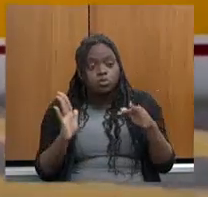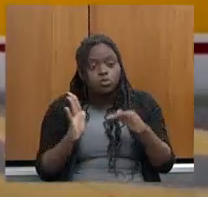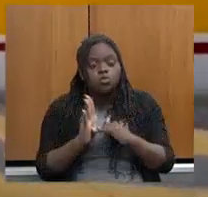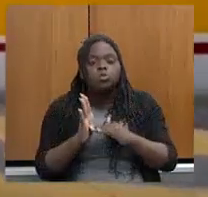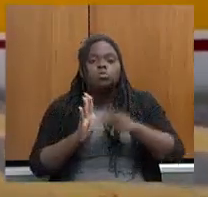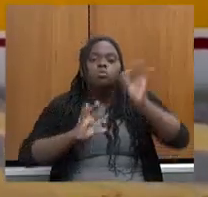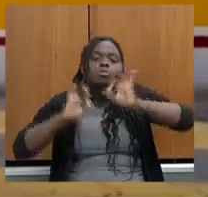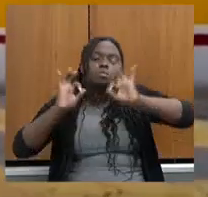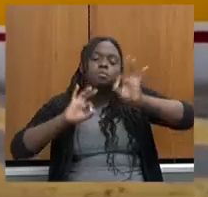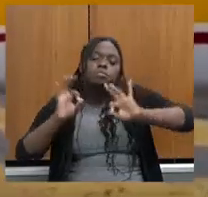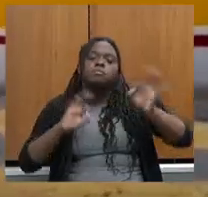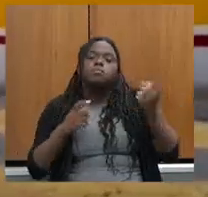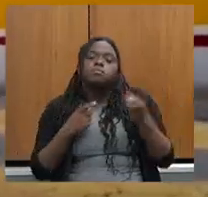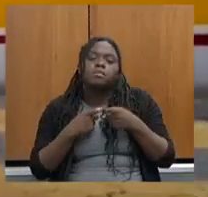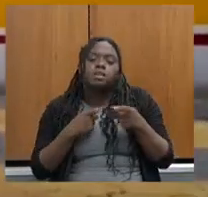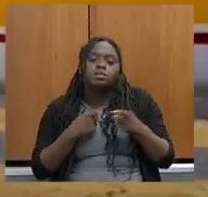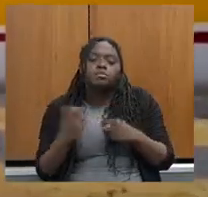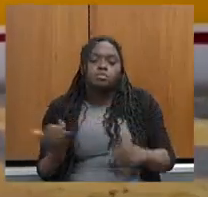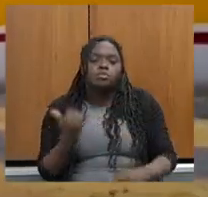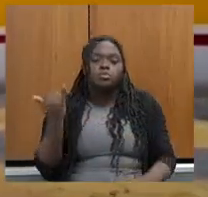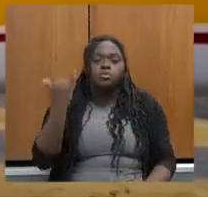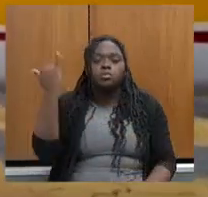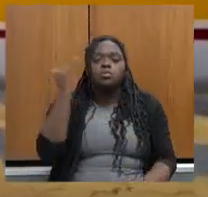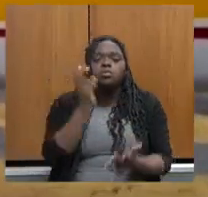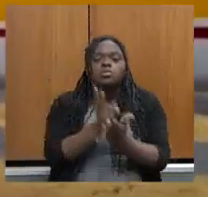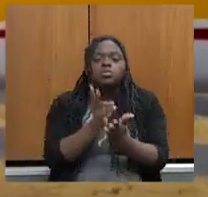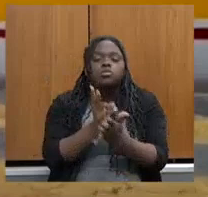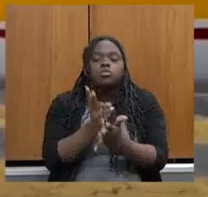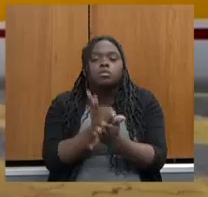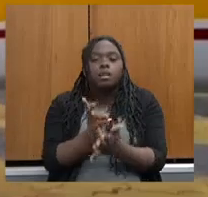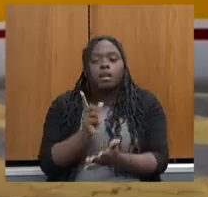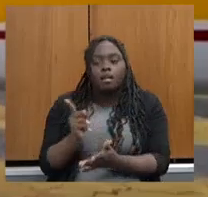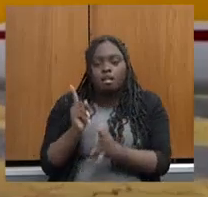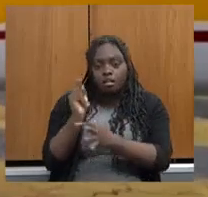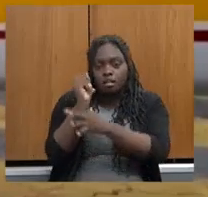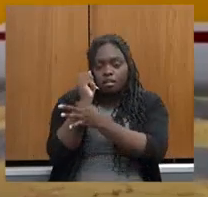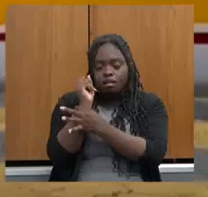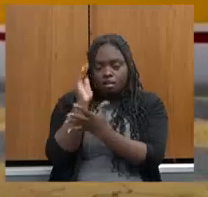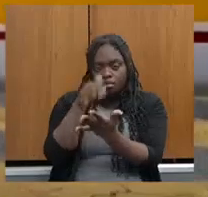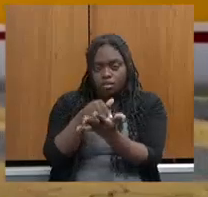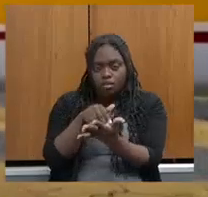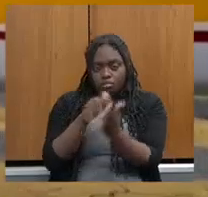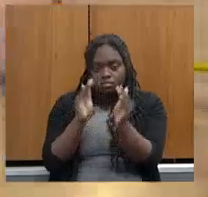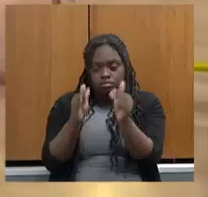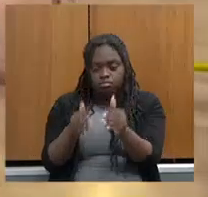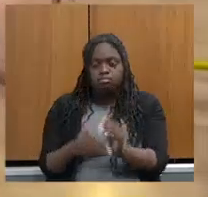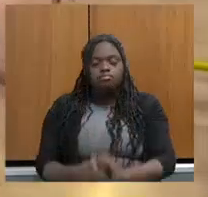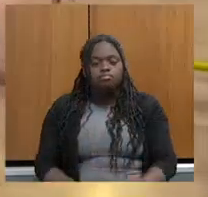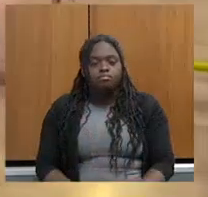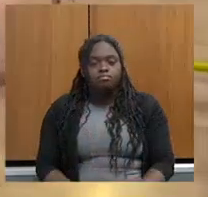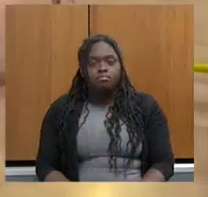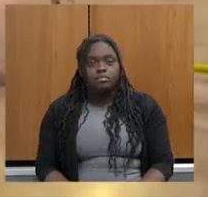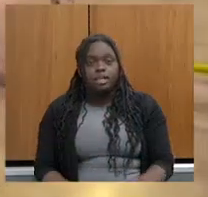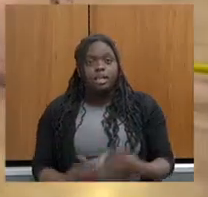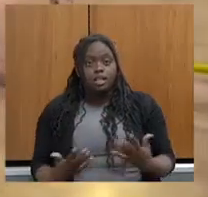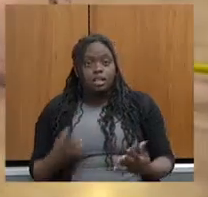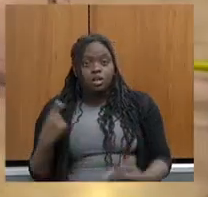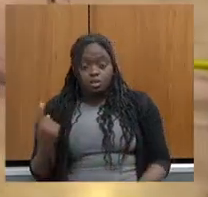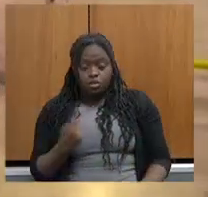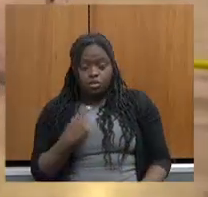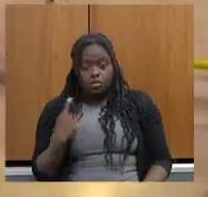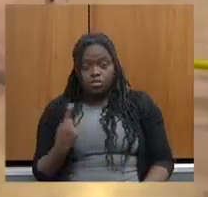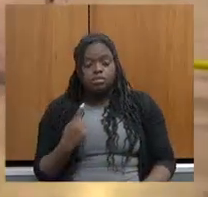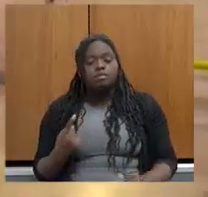aparato médico necessário para mantê-la em segurança até a chegada do destino então a gente fica muito satisfeito